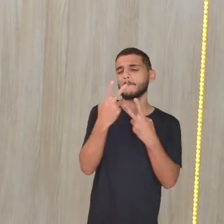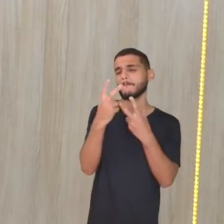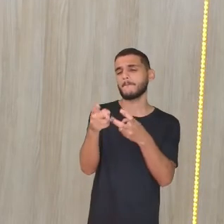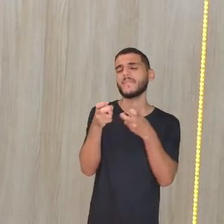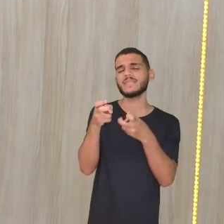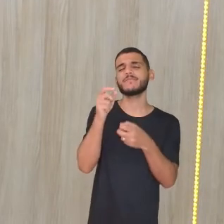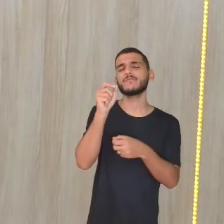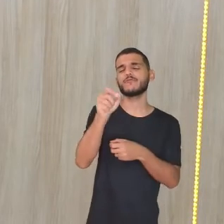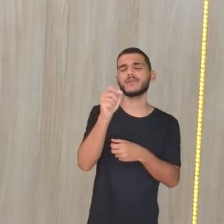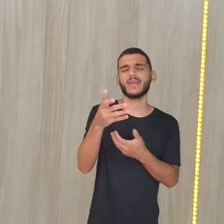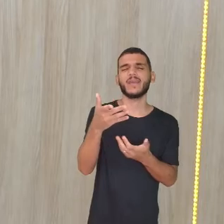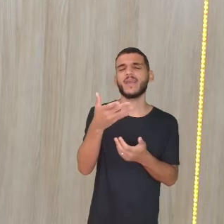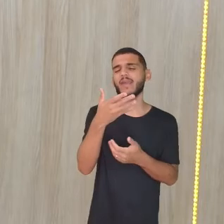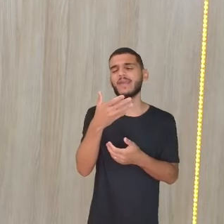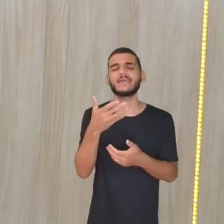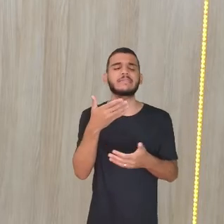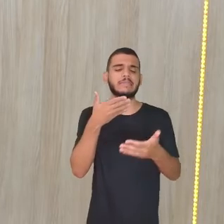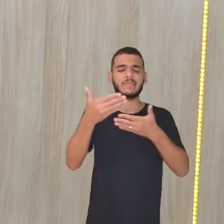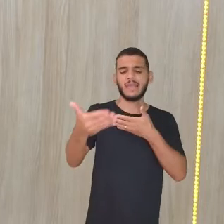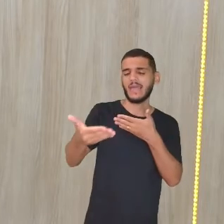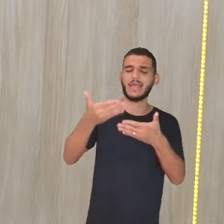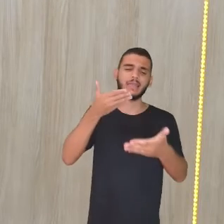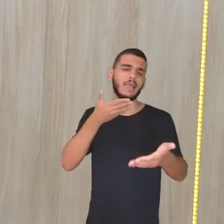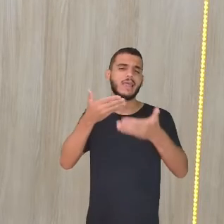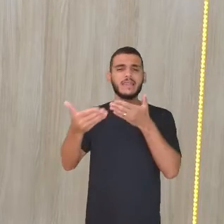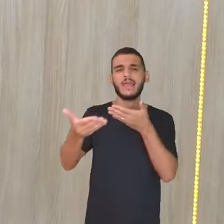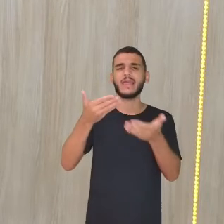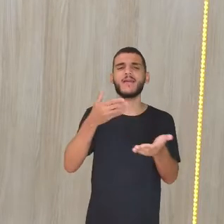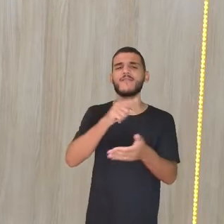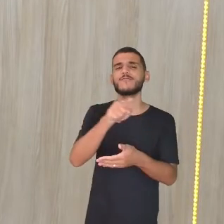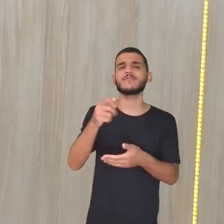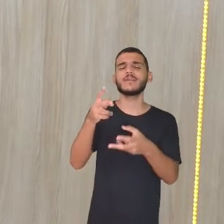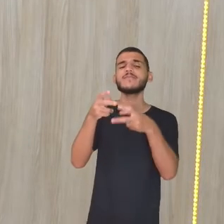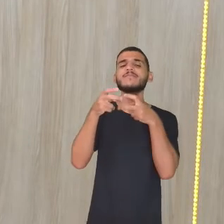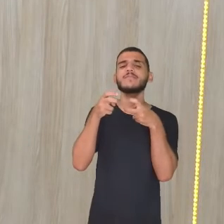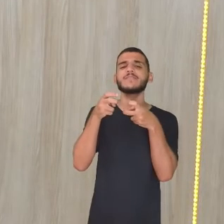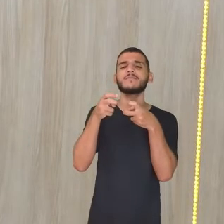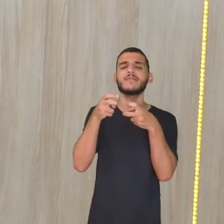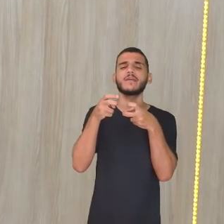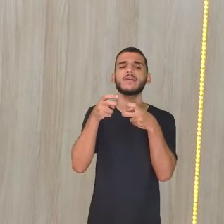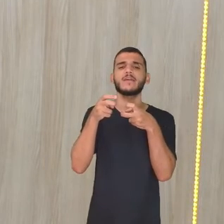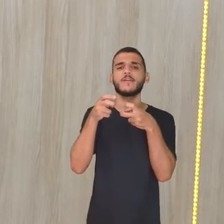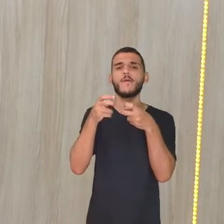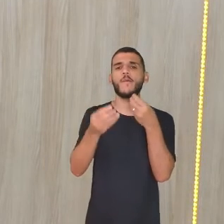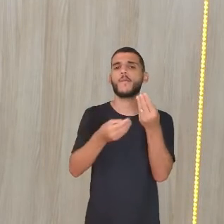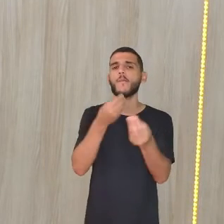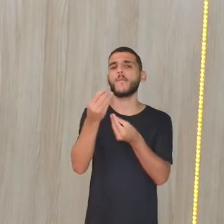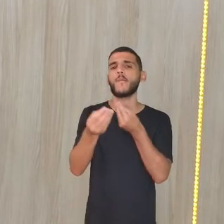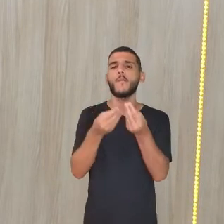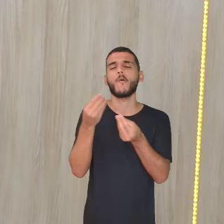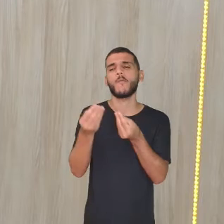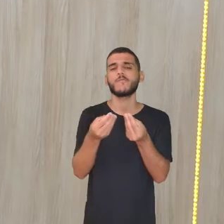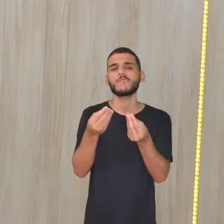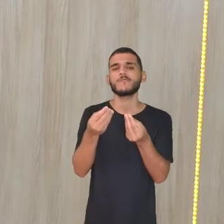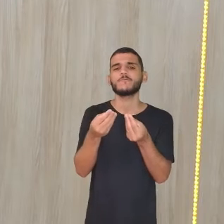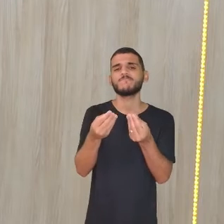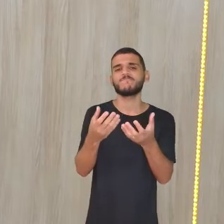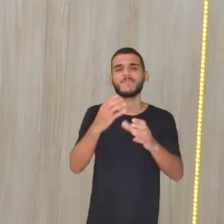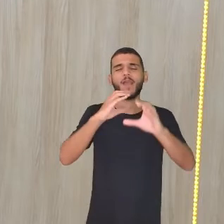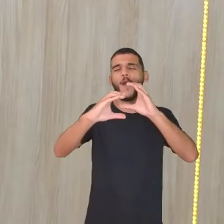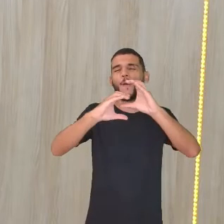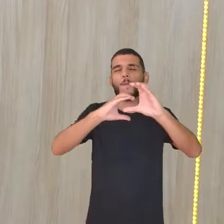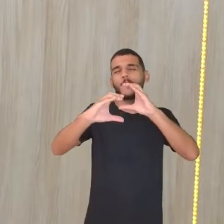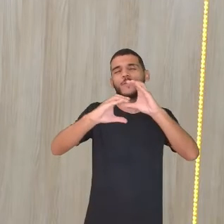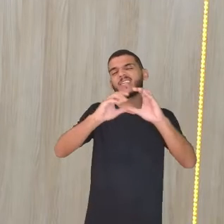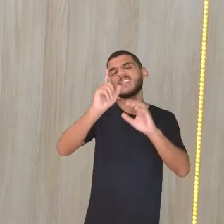da revista Rede do Saber. Vocês perceberam, não é, como é que ele se